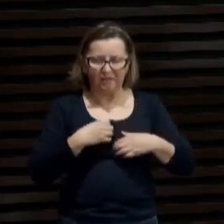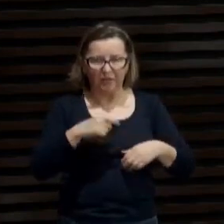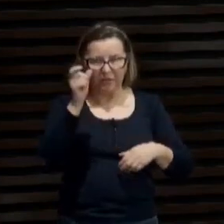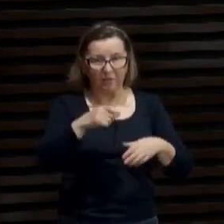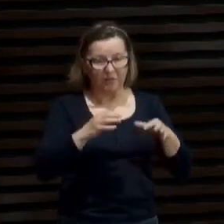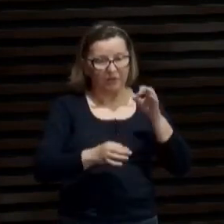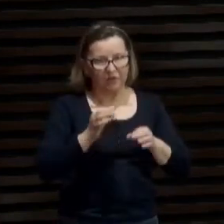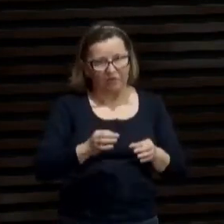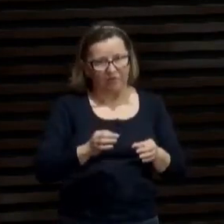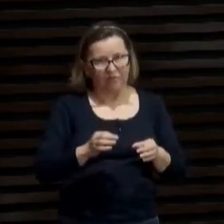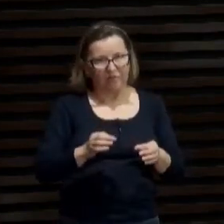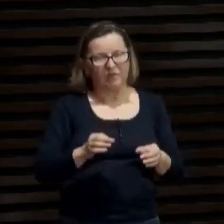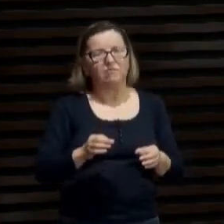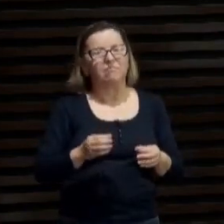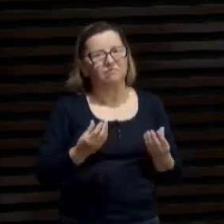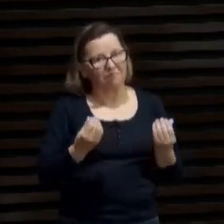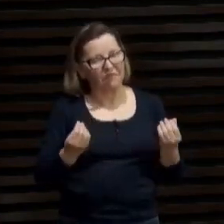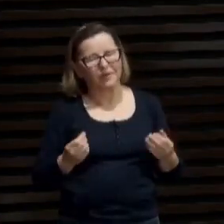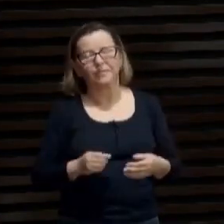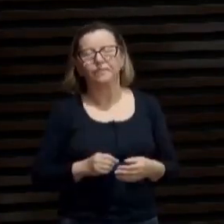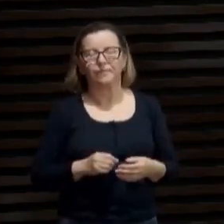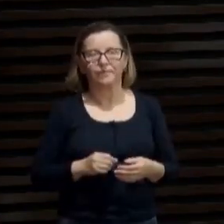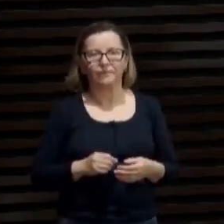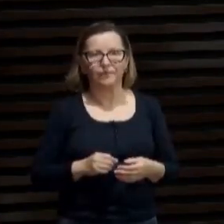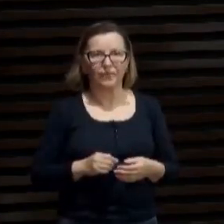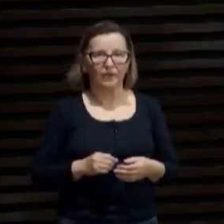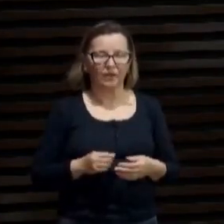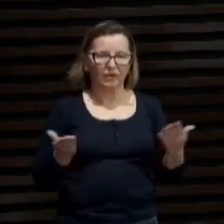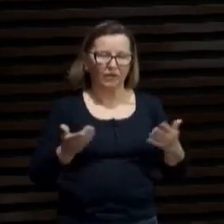Existe uma teologia hoje